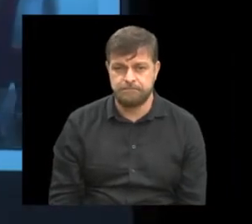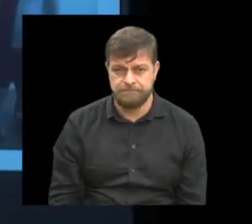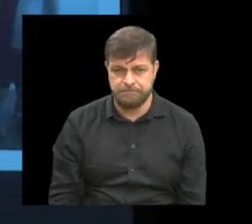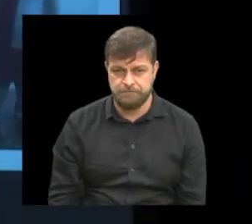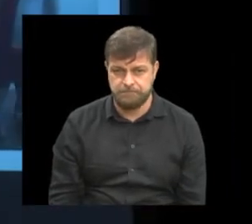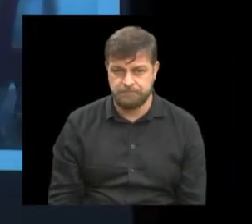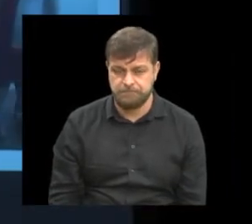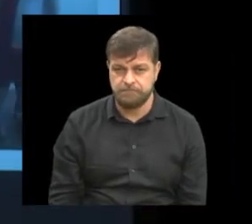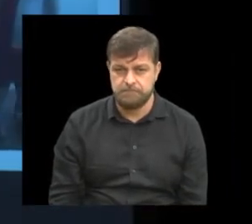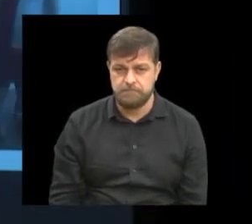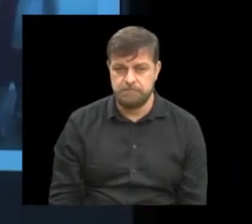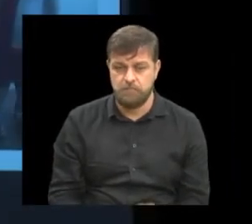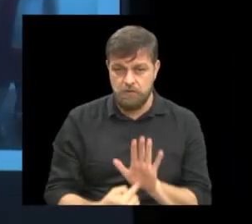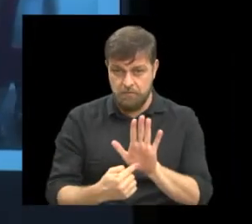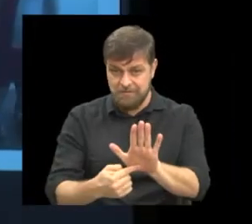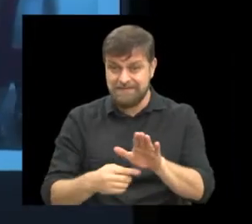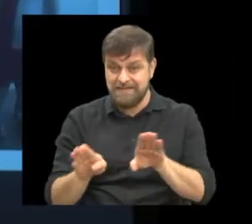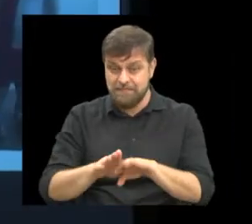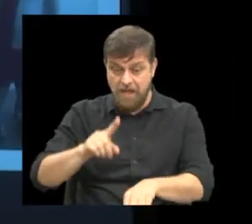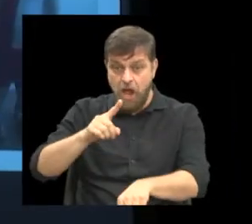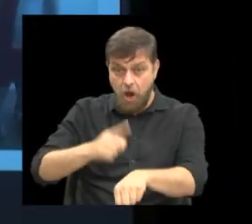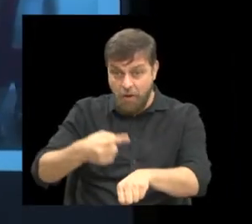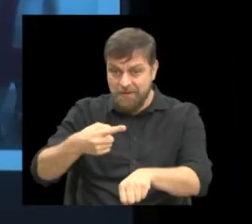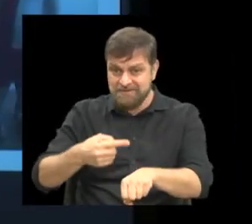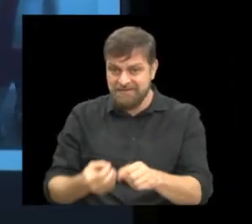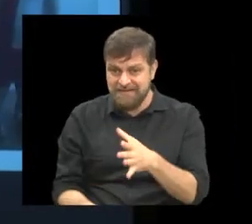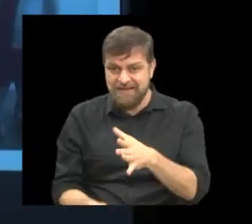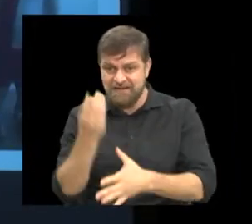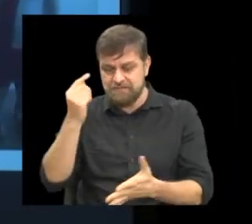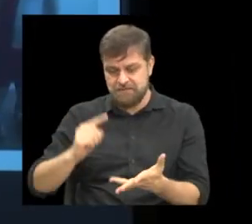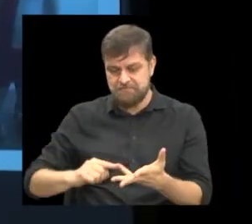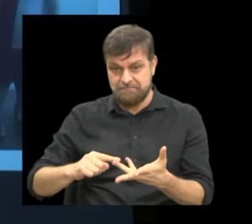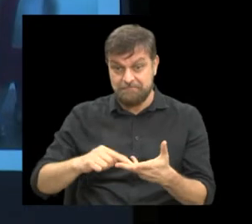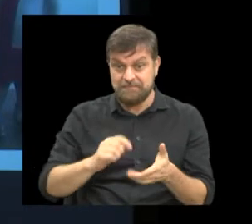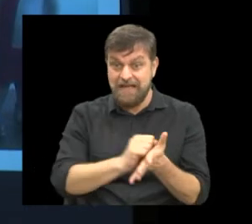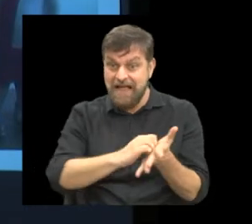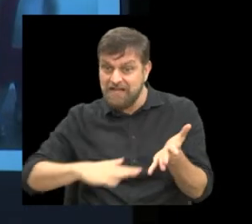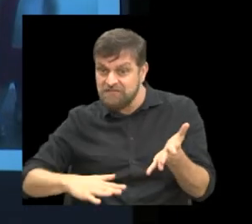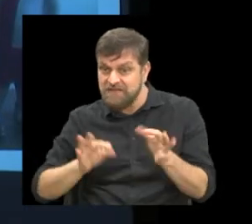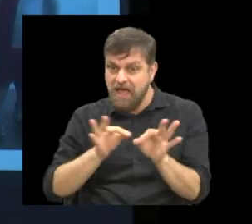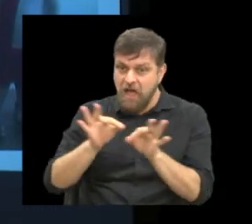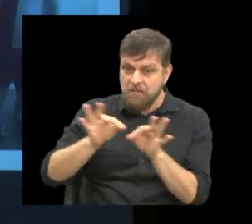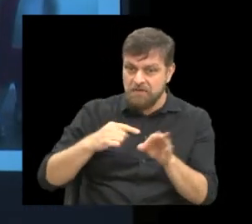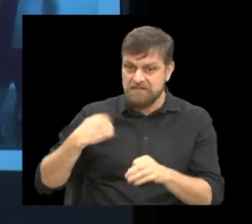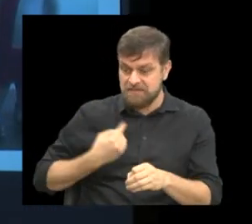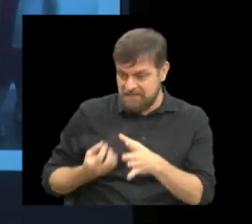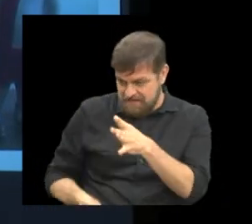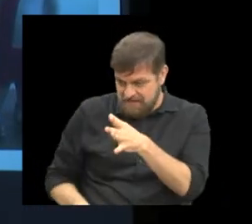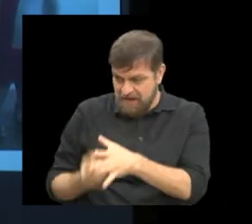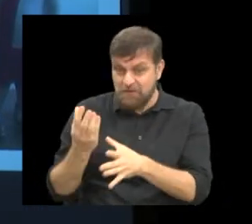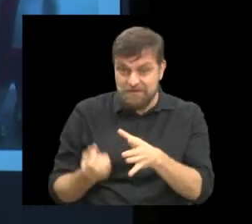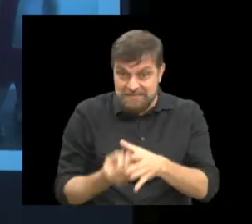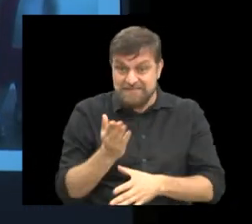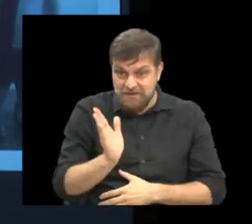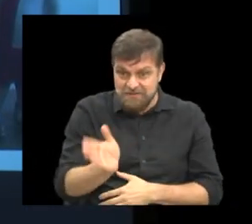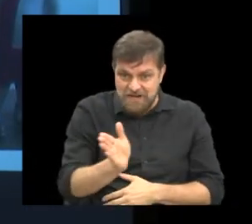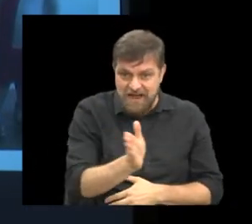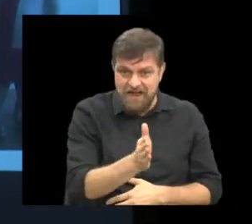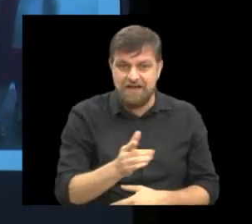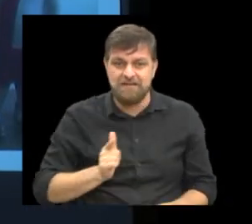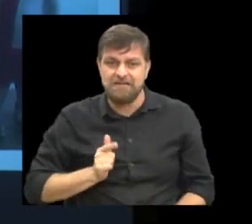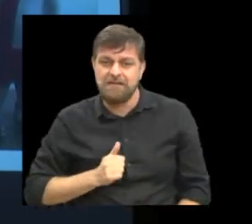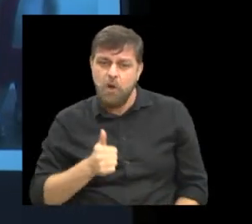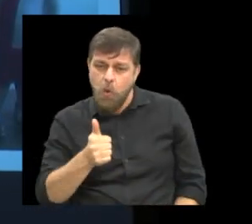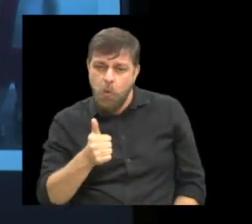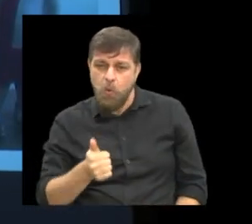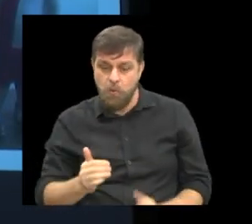Então, eu vou apresentar aqui alguns momentos, algumas atividades, alguns projetos que a gente desenvolve na Tiquira. Um